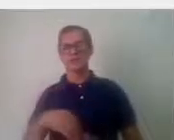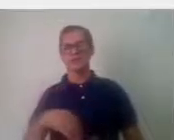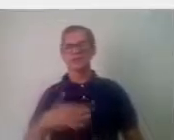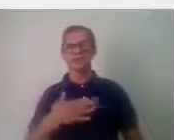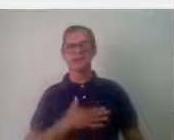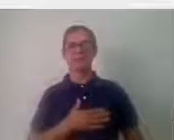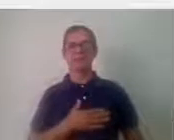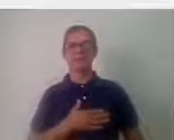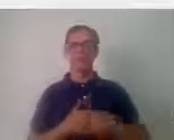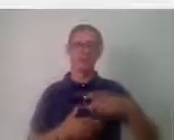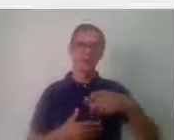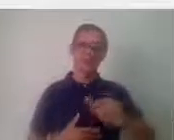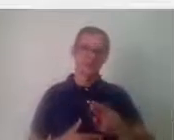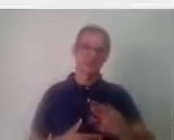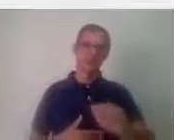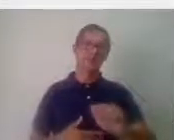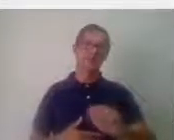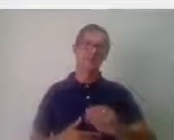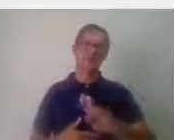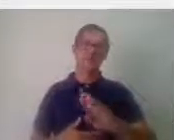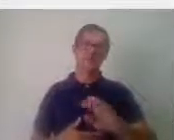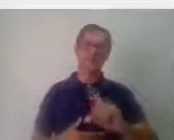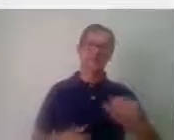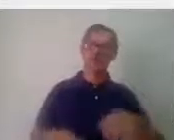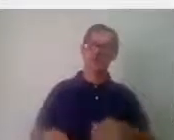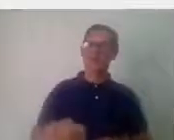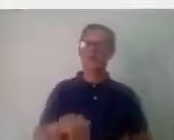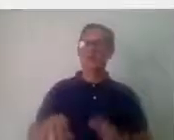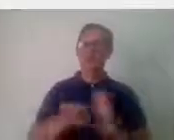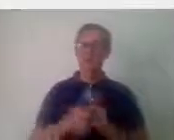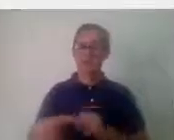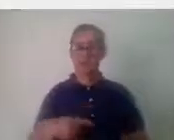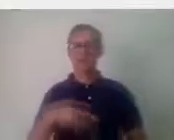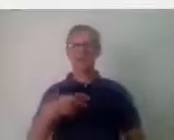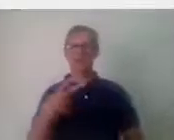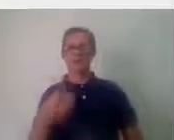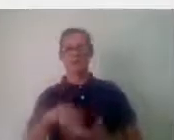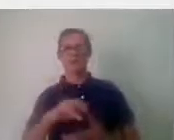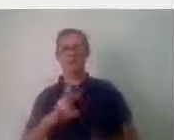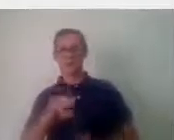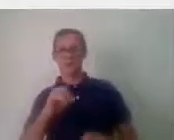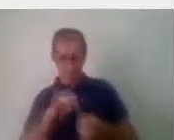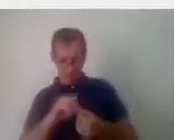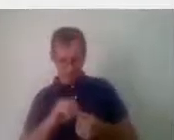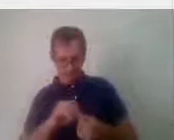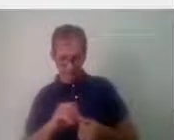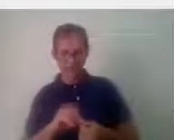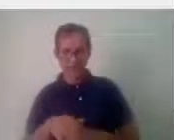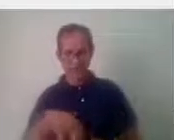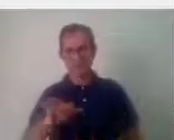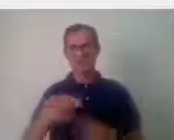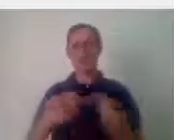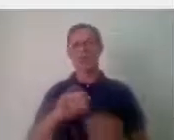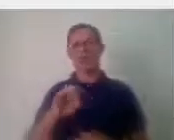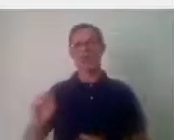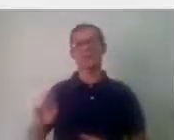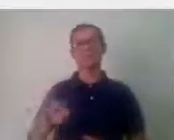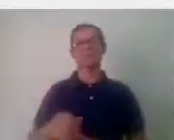minha parábola. Ô, professora, como que eu descubro desse menos 2 a 2? É só você fazer y igual a